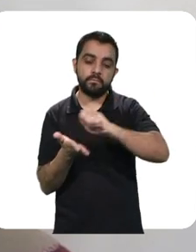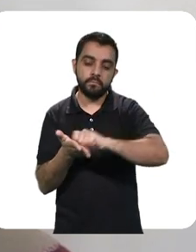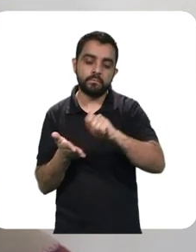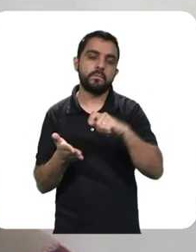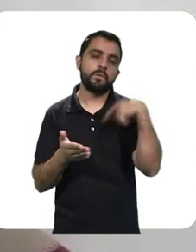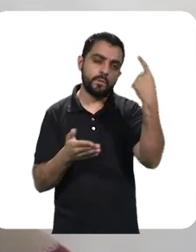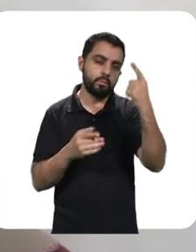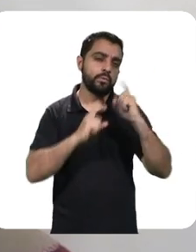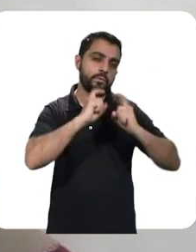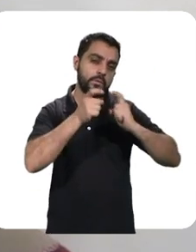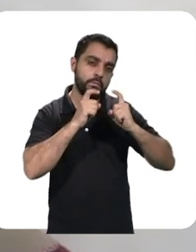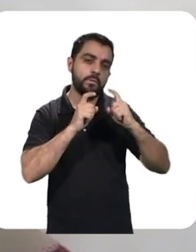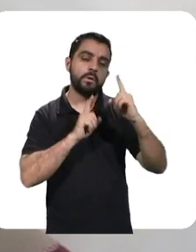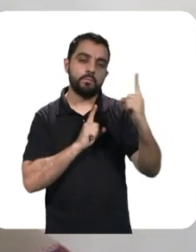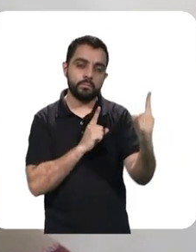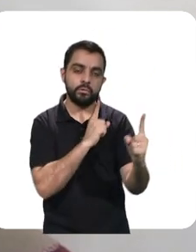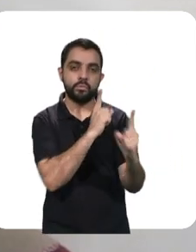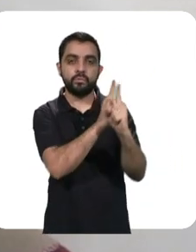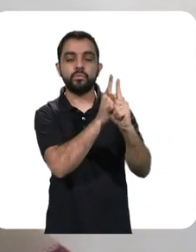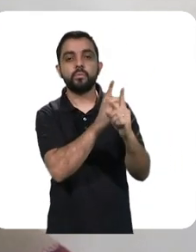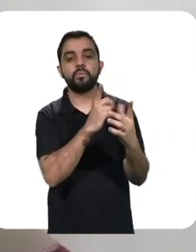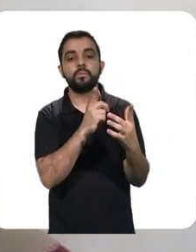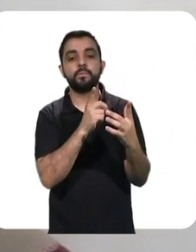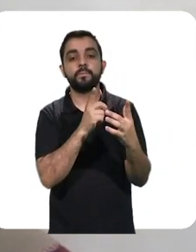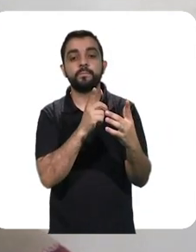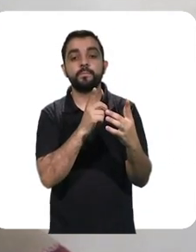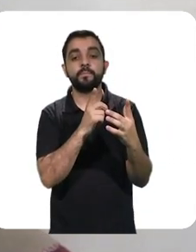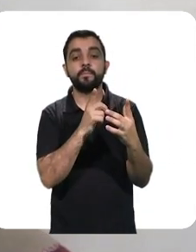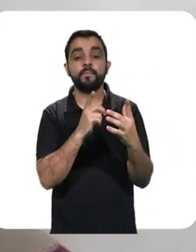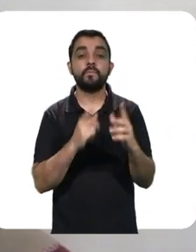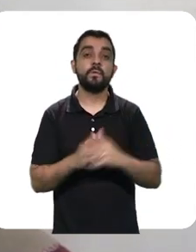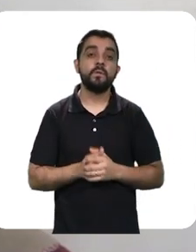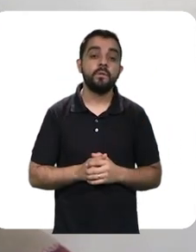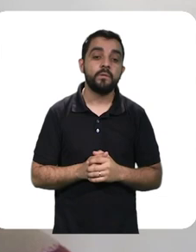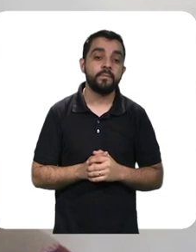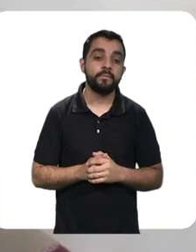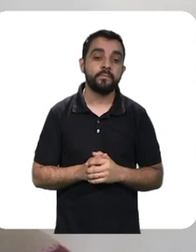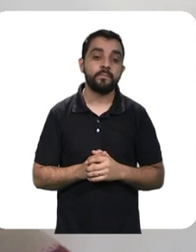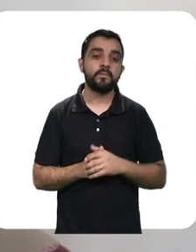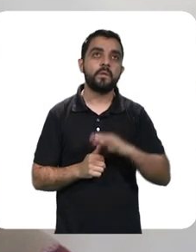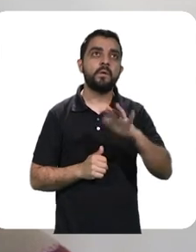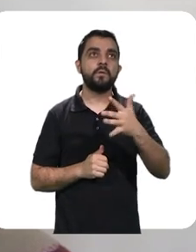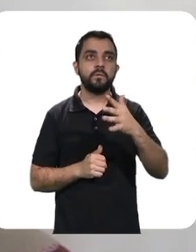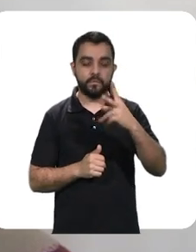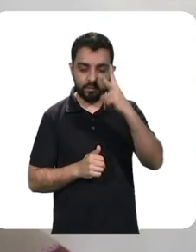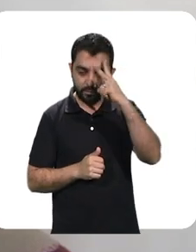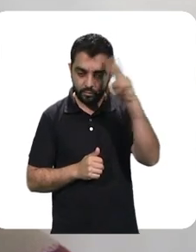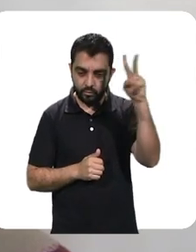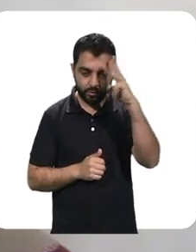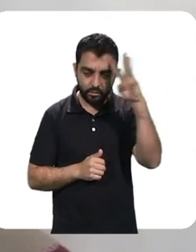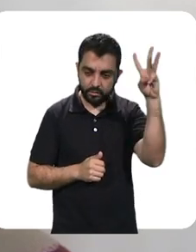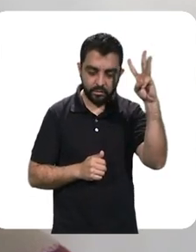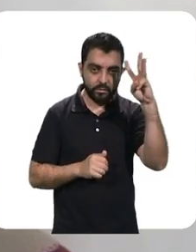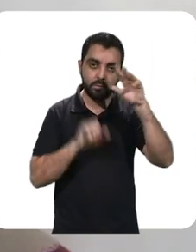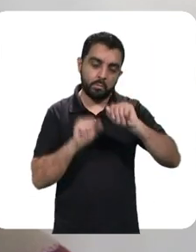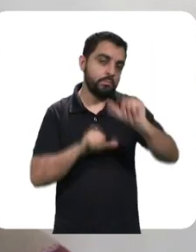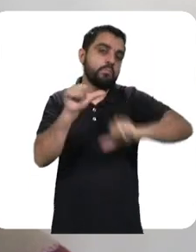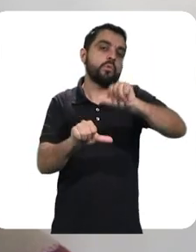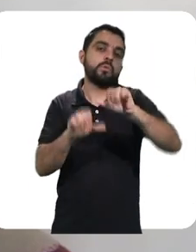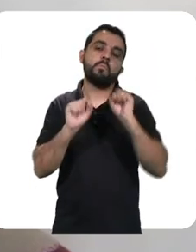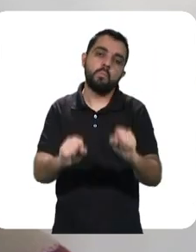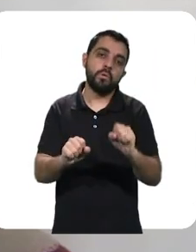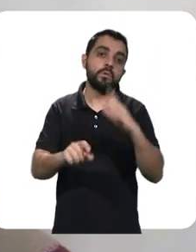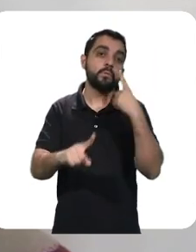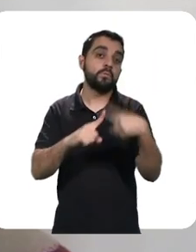que eu fiz depois dessa publicação com ela, é que a previsão a cada 2, 3 dias pode mudar, porque